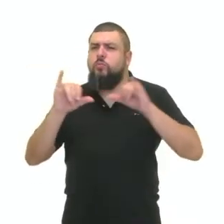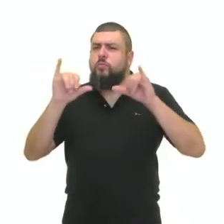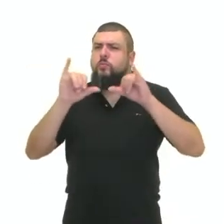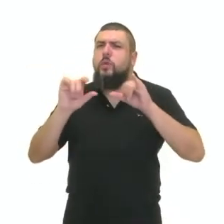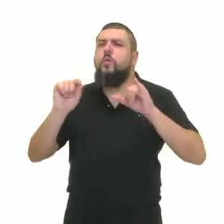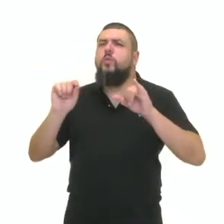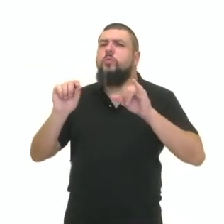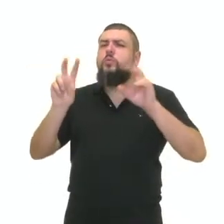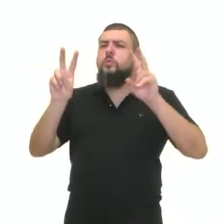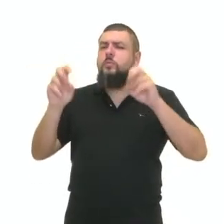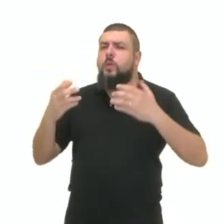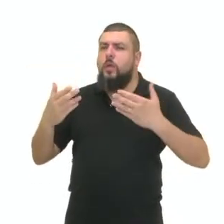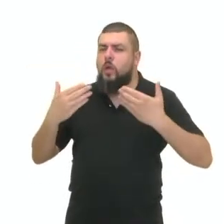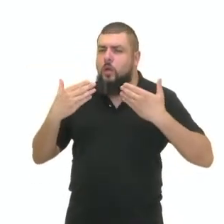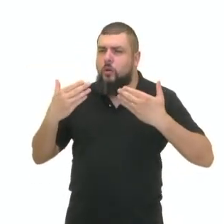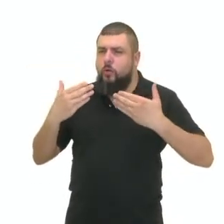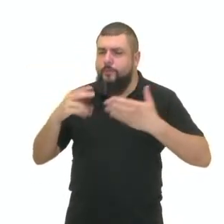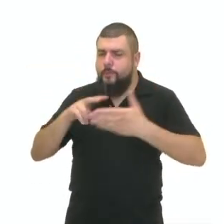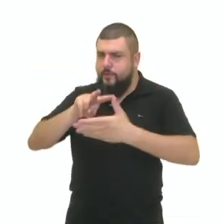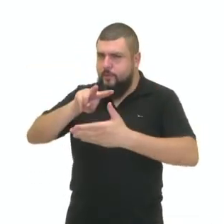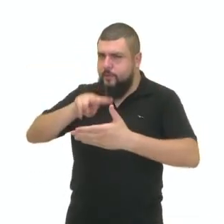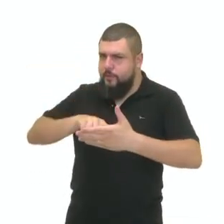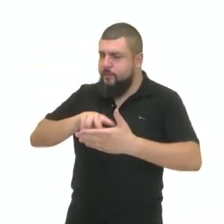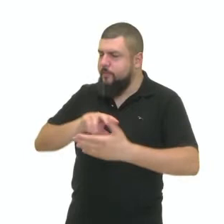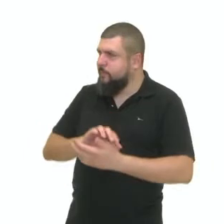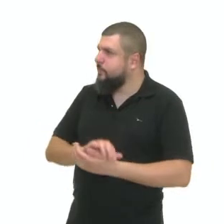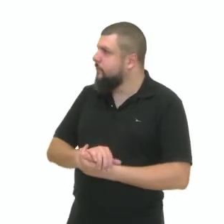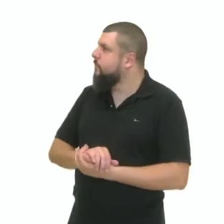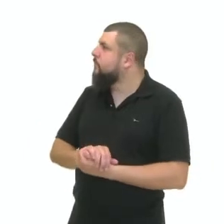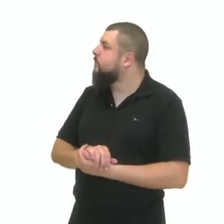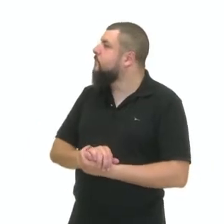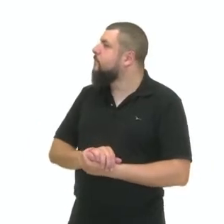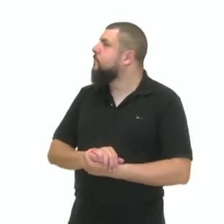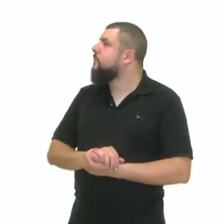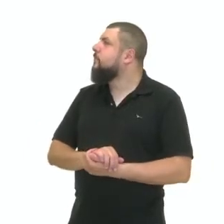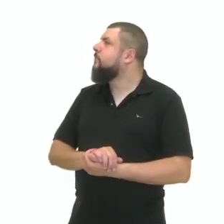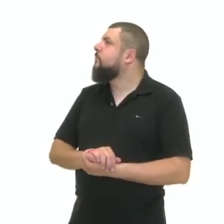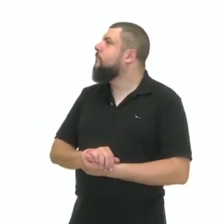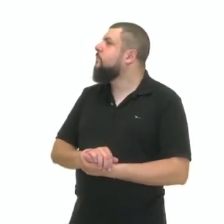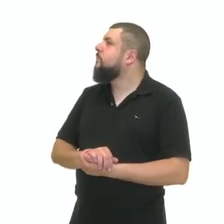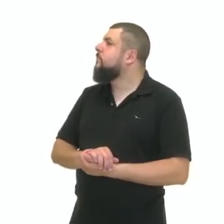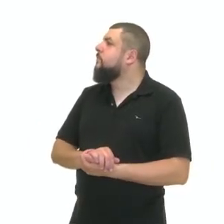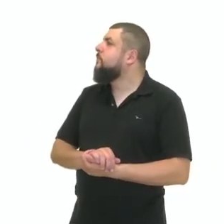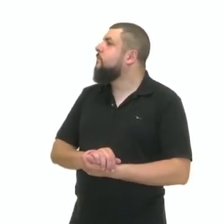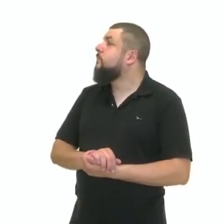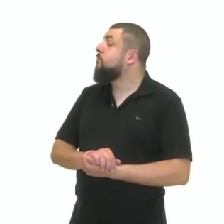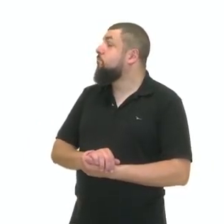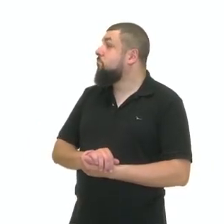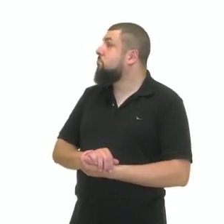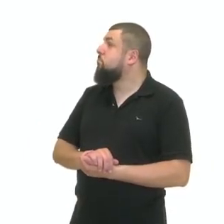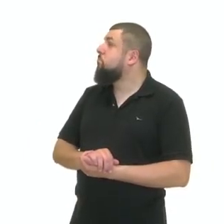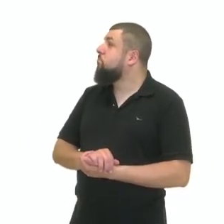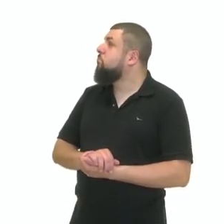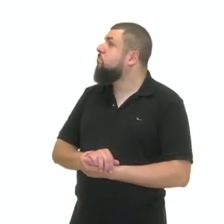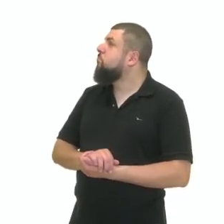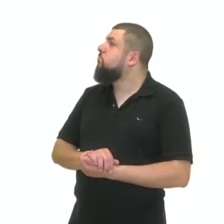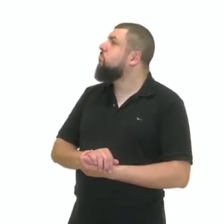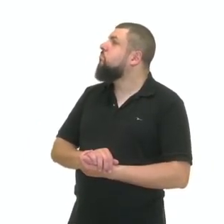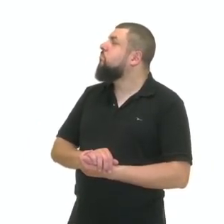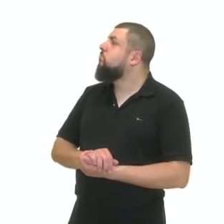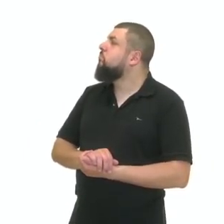ao menos 25 pessoas morreram de forma súbita em cidade vizinha a Vancouver nas últimas 24